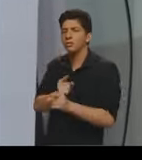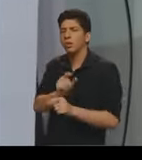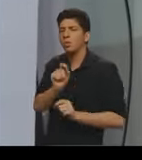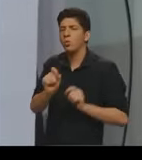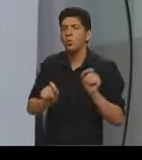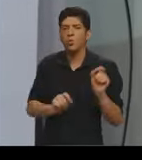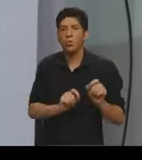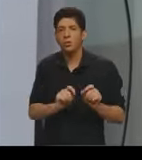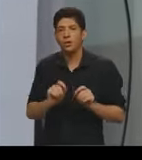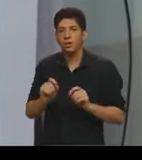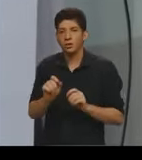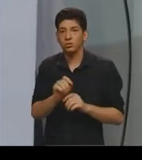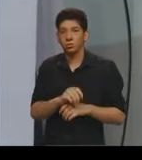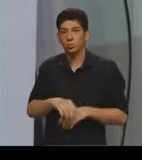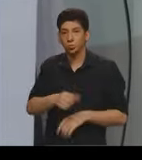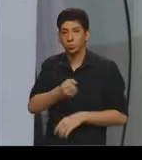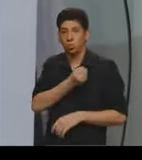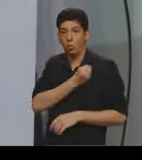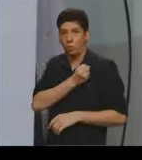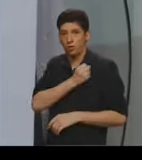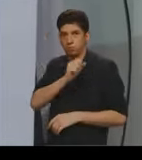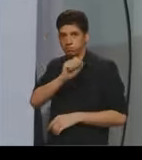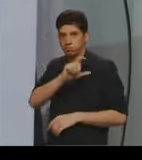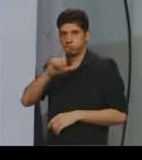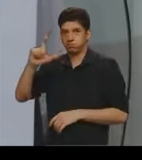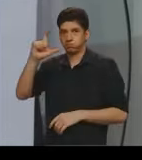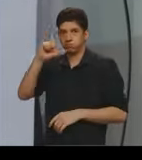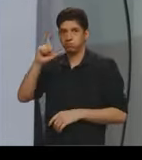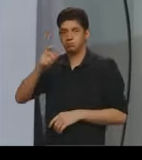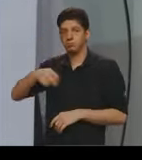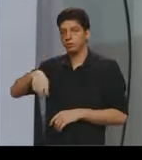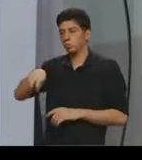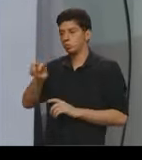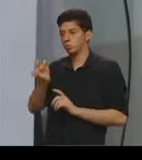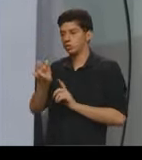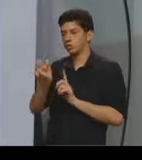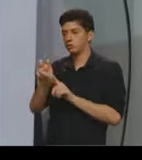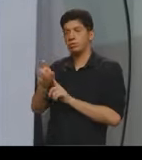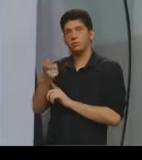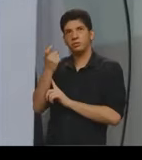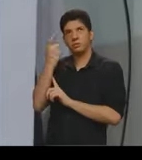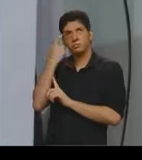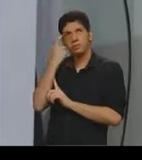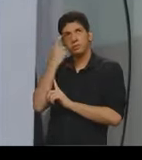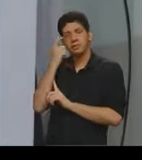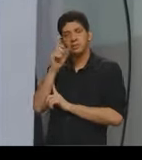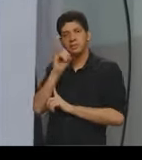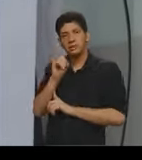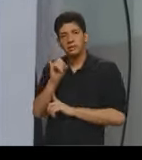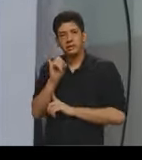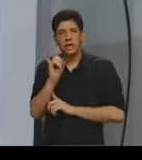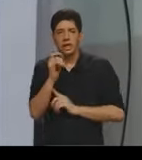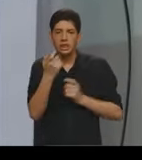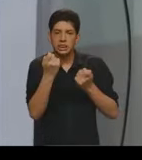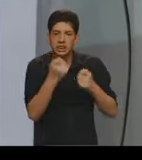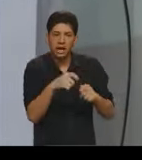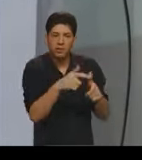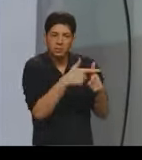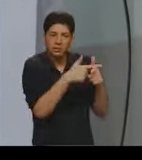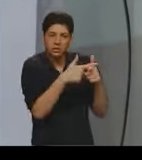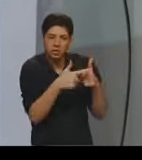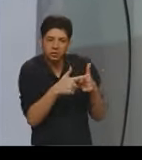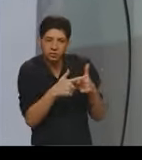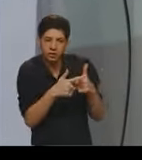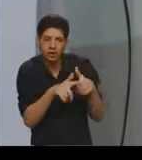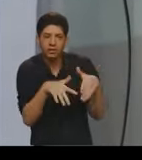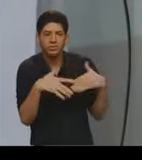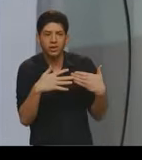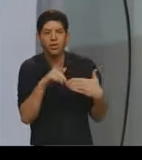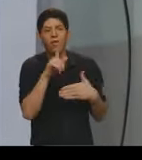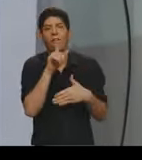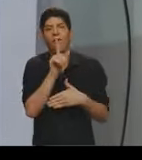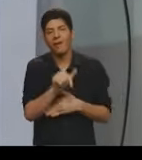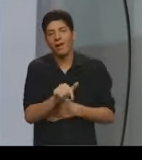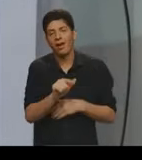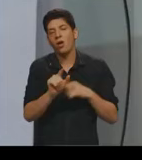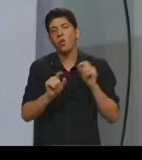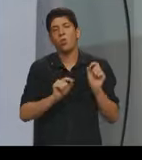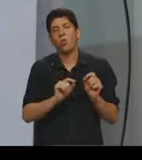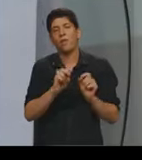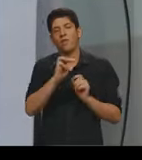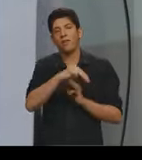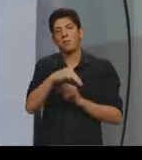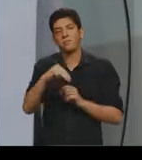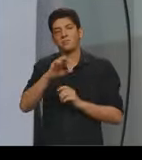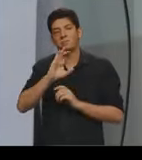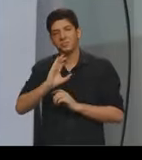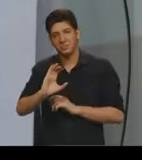maior valor e pensa nos múltiplos deles. Se os múltiplos deles for divisível pelos que sobraram, que é o 2 e o 4, então ele é o